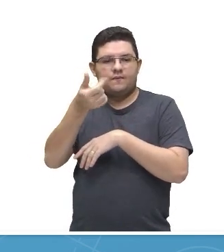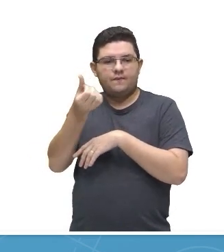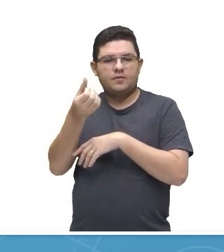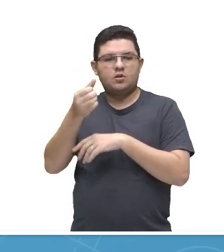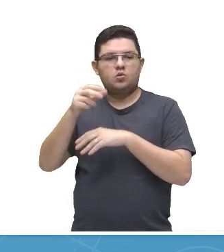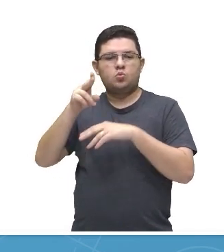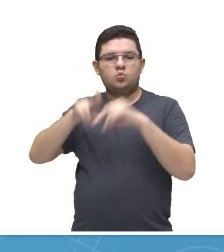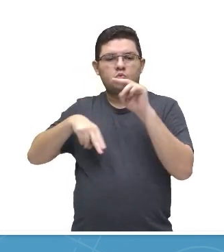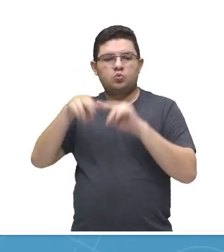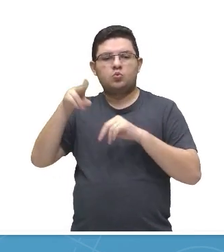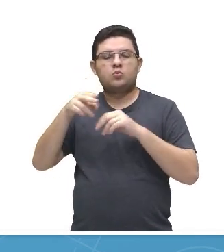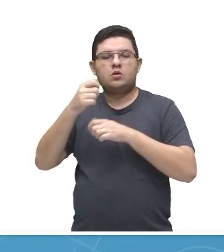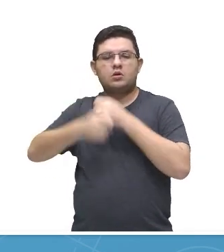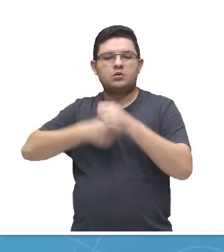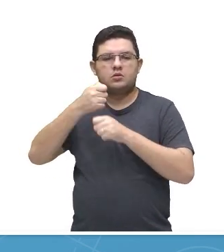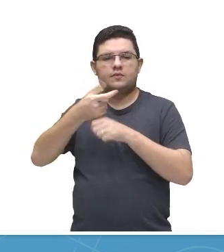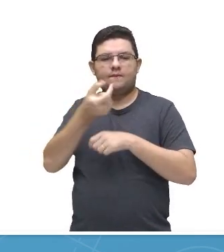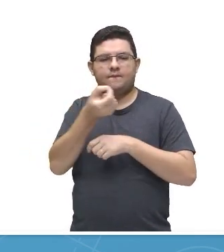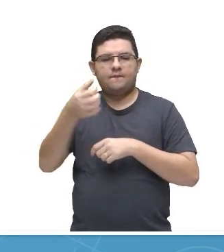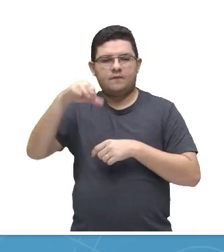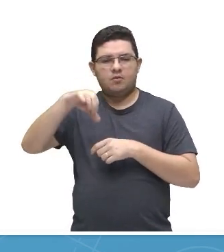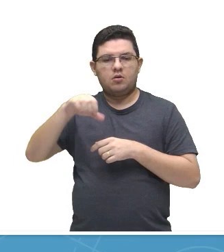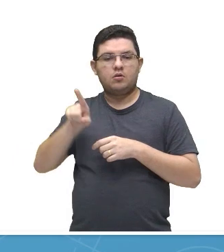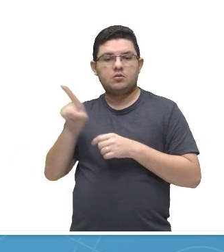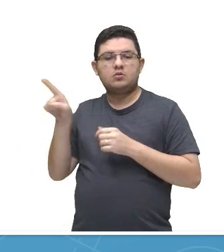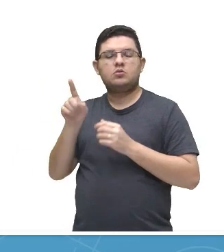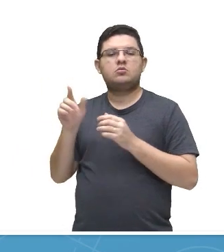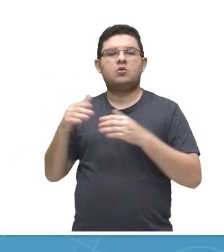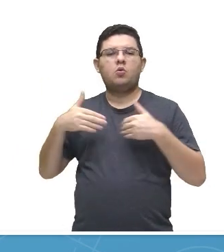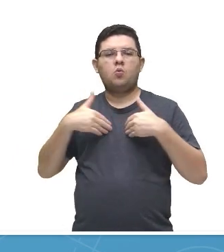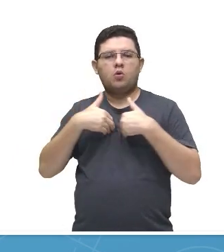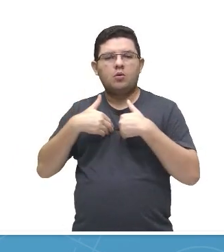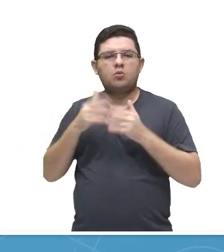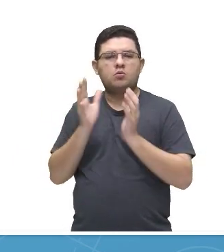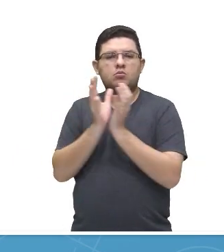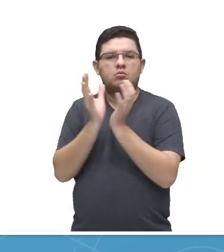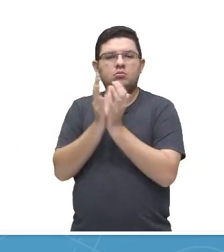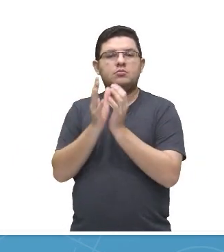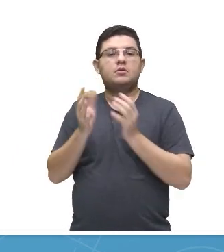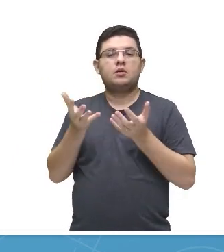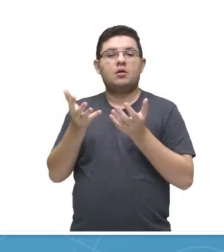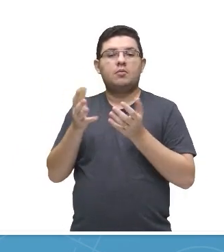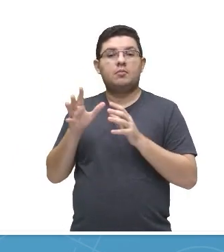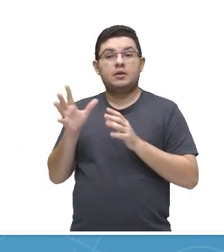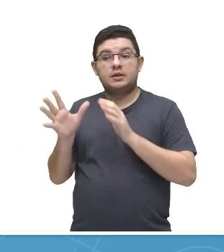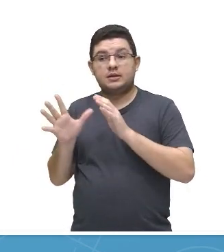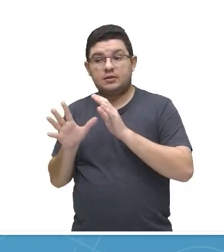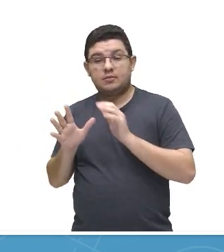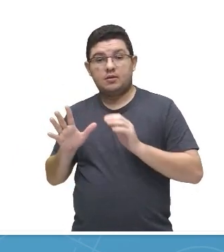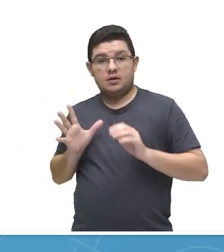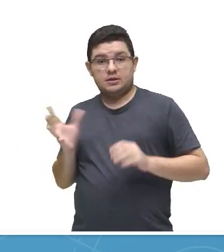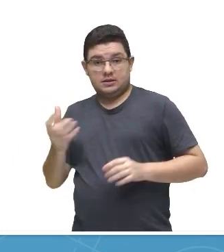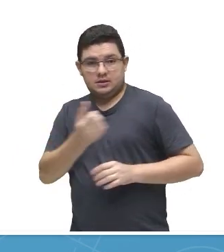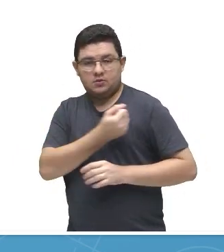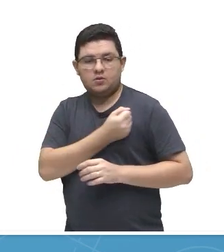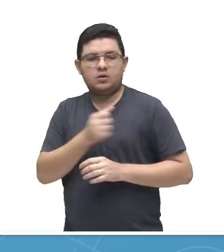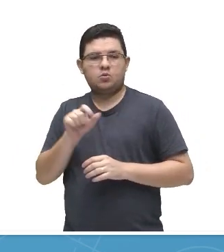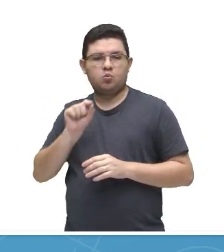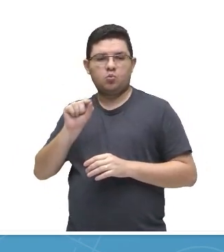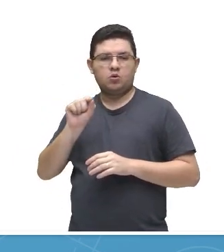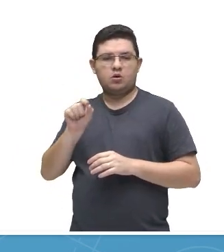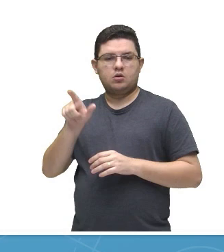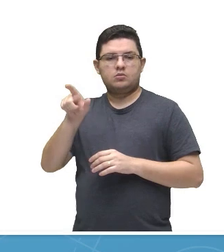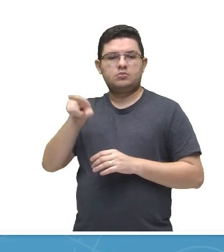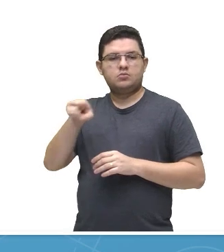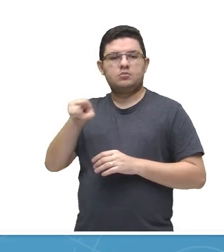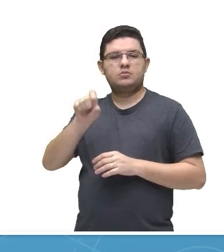para resgatar Sid e acabam entrando no novo mundo, habitado por dinossauros. Vamos ver o comando